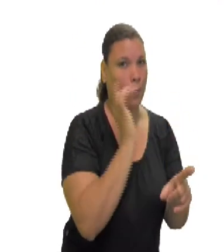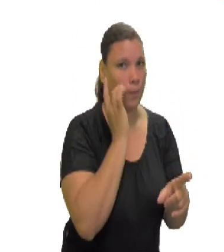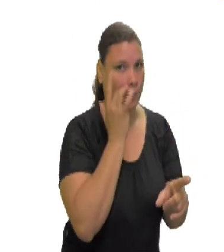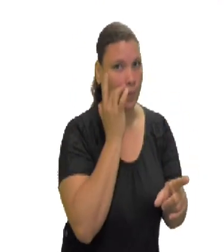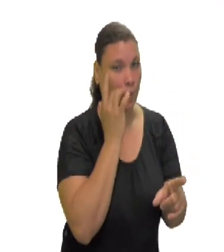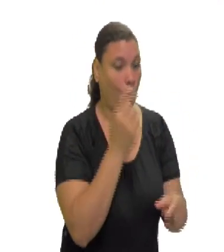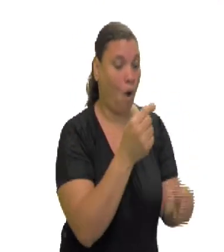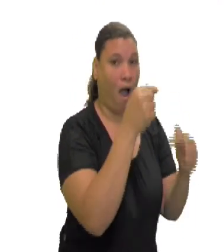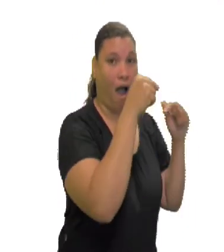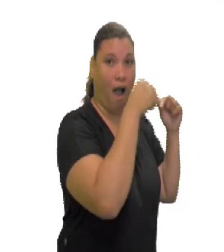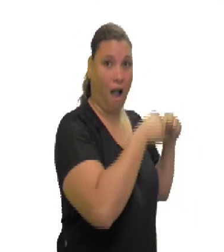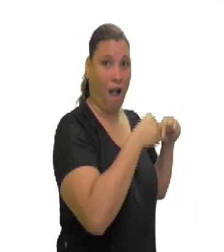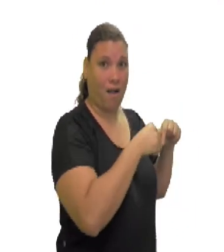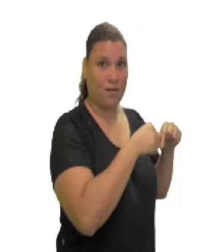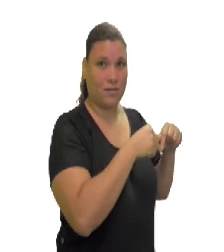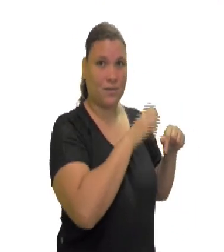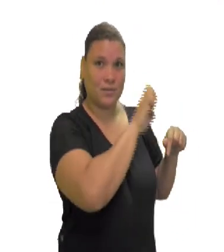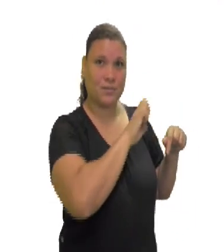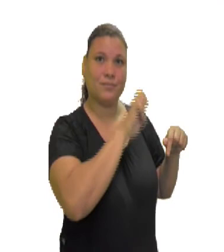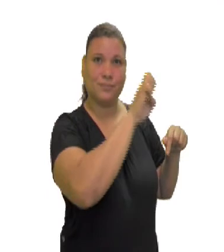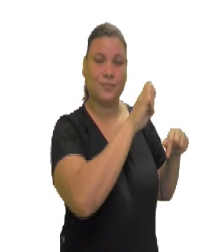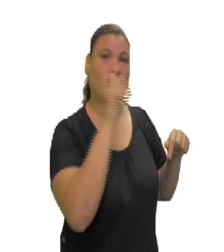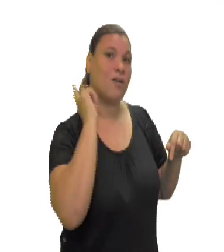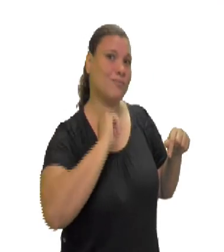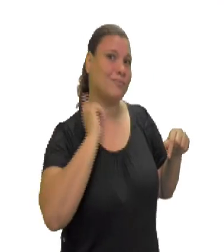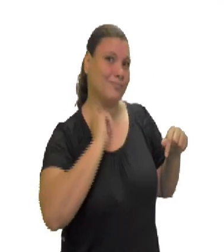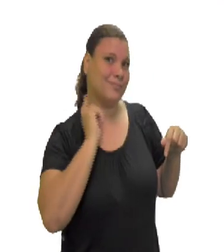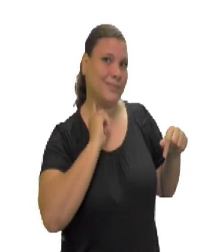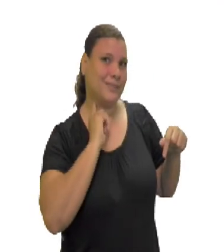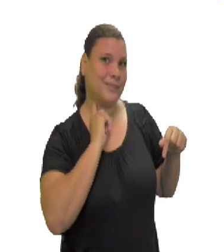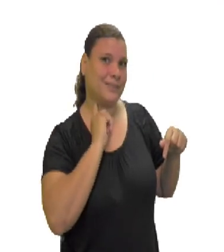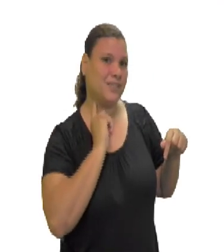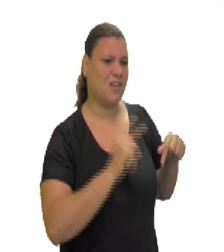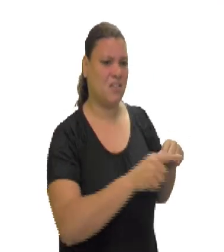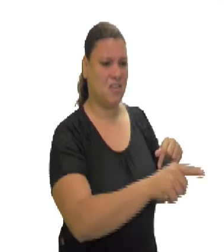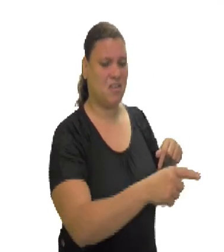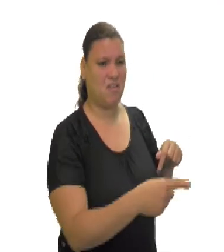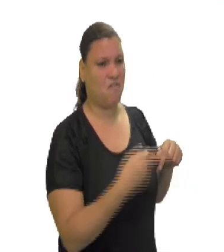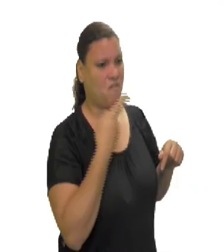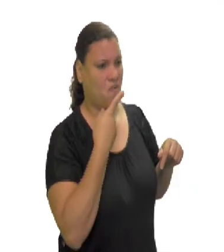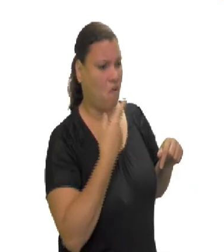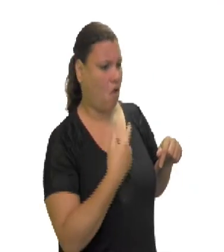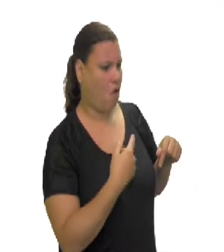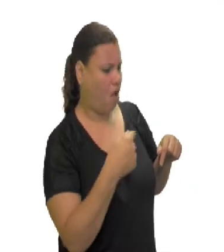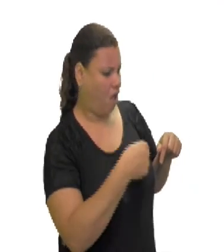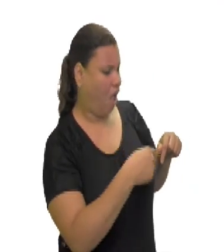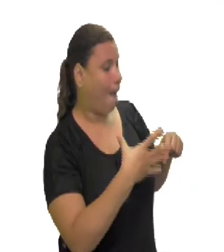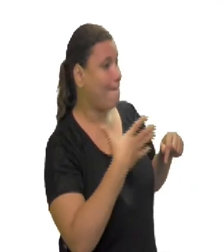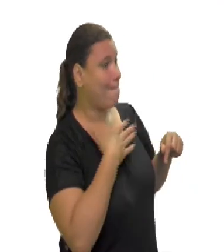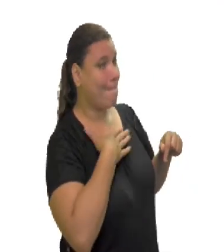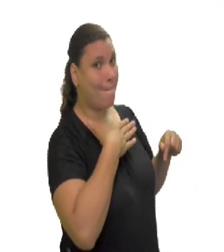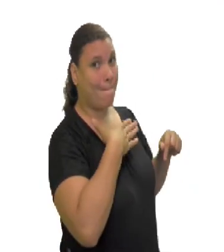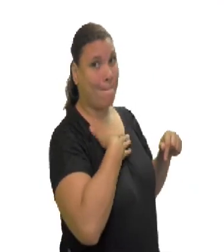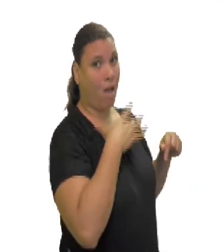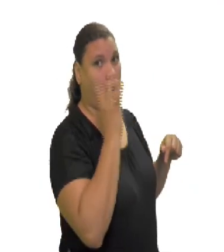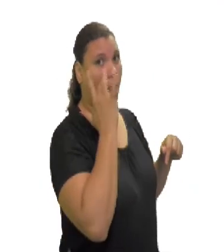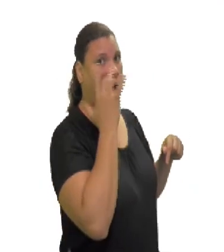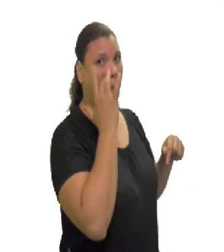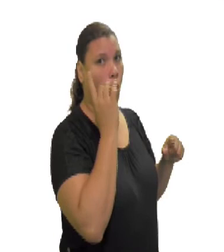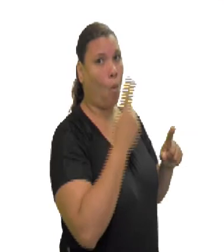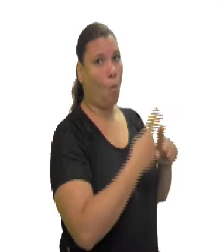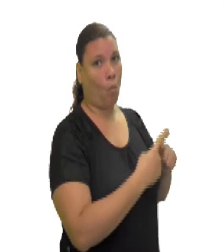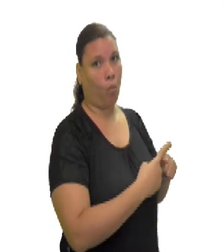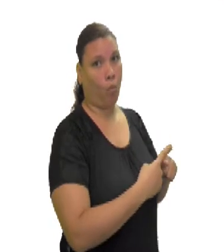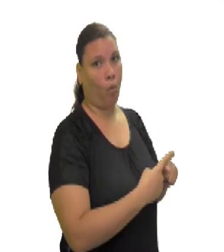Gerais. Eles não queriam abrir mão das riquezas, do ouro. Ao passo que outros exploradores que